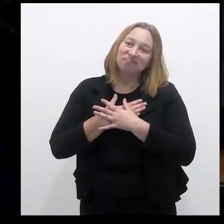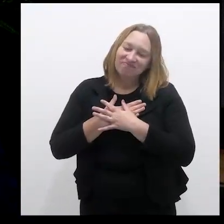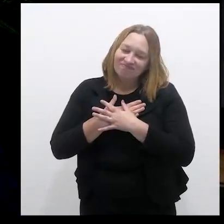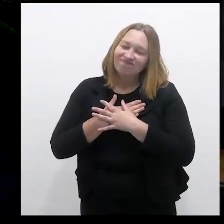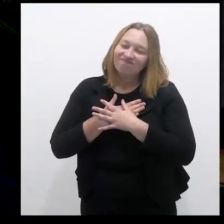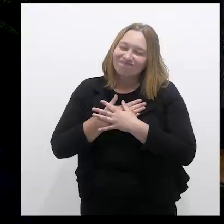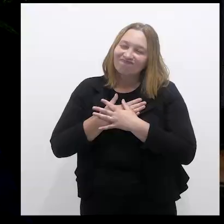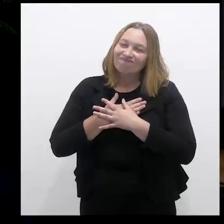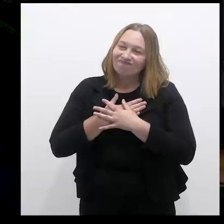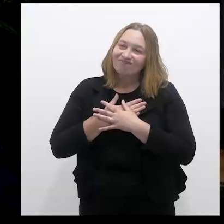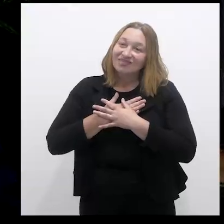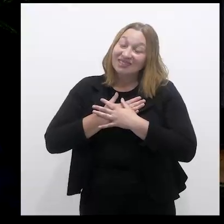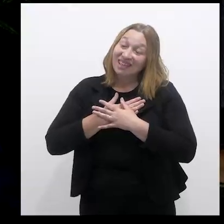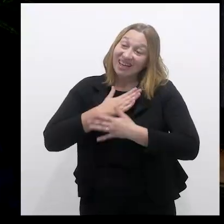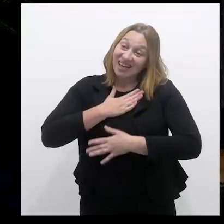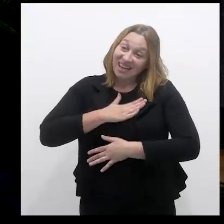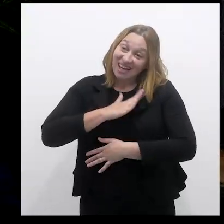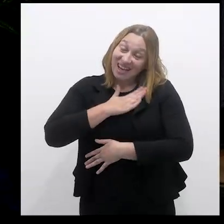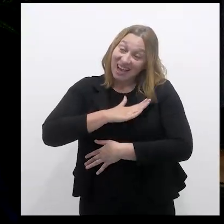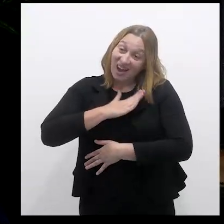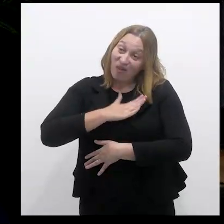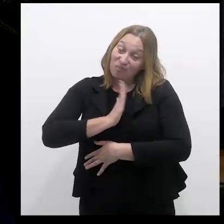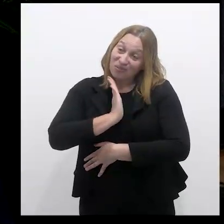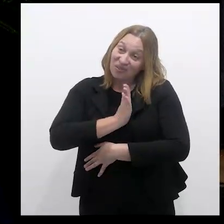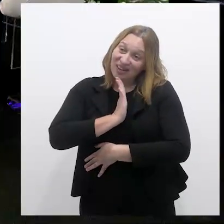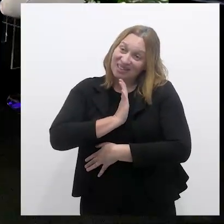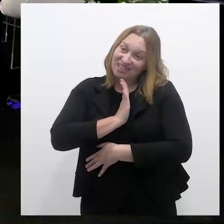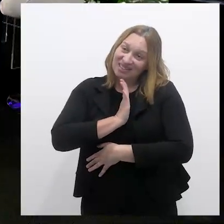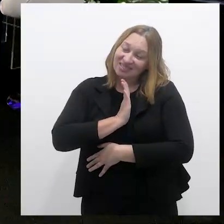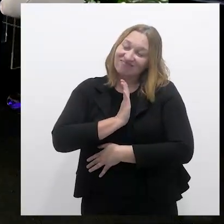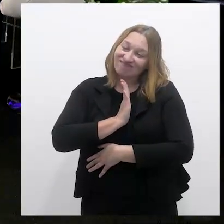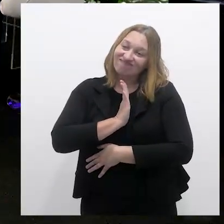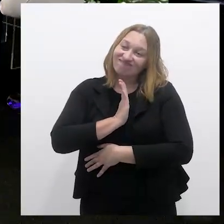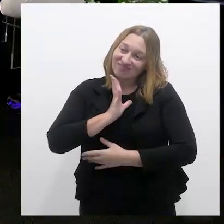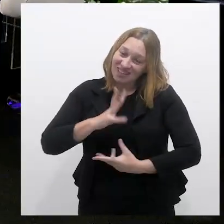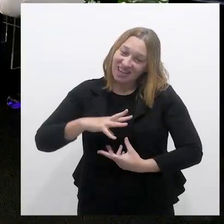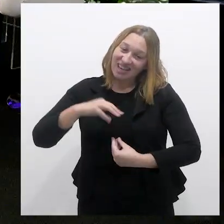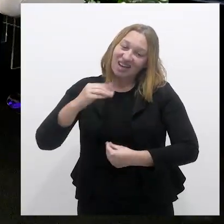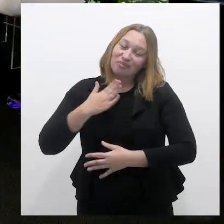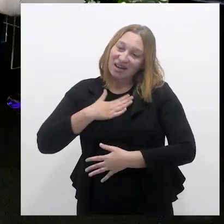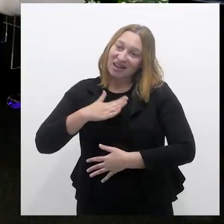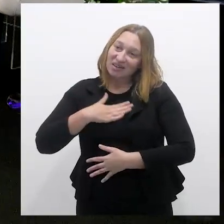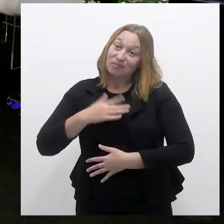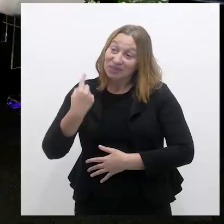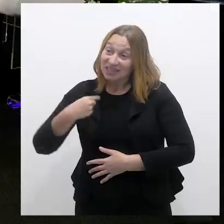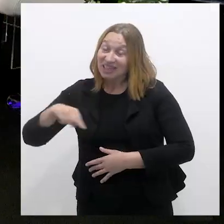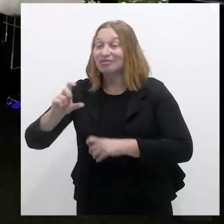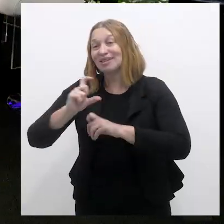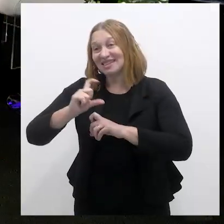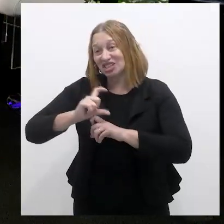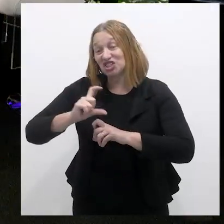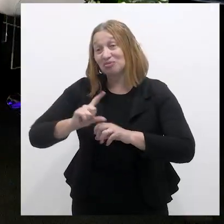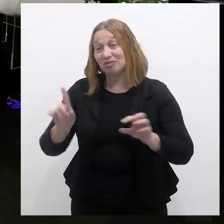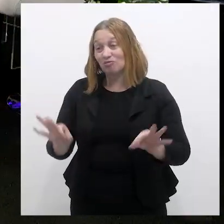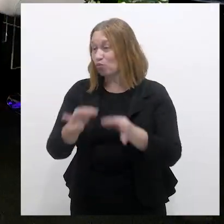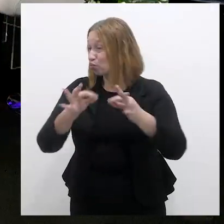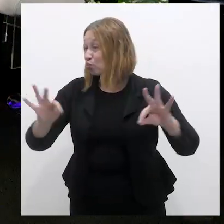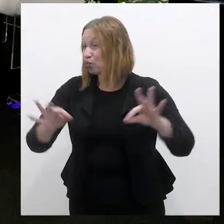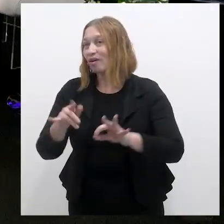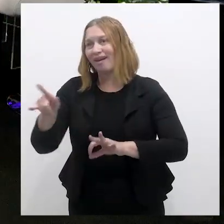mais me dá conforto no coração e que mais me acalenta a alma, foi ter ido para a Sinfônica de